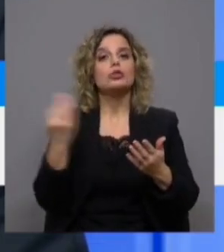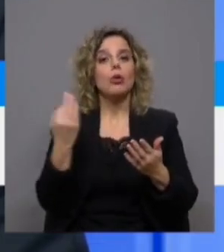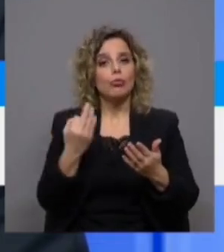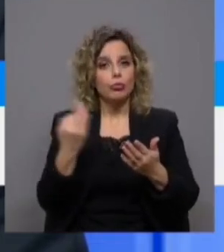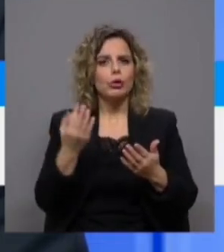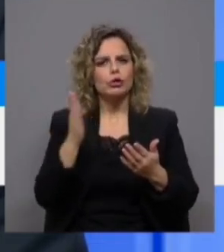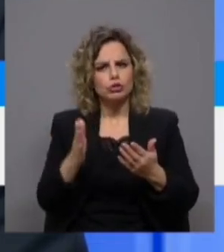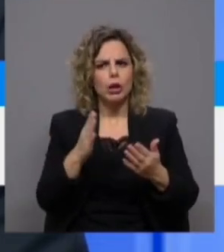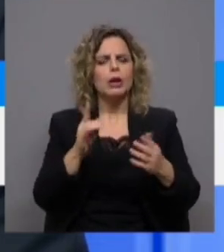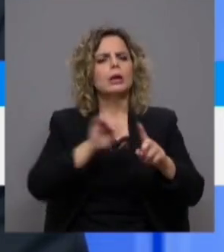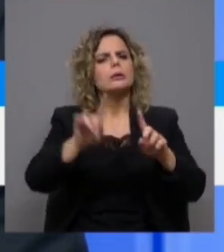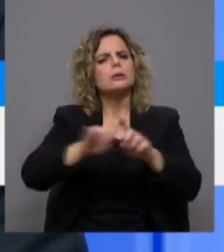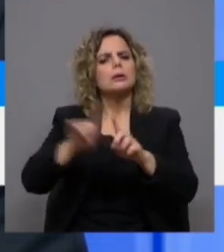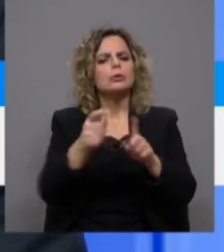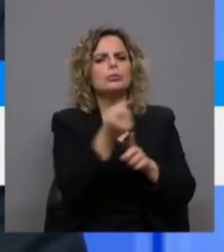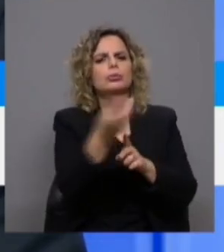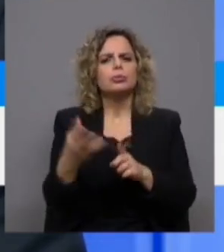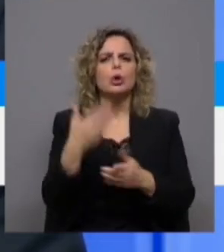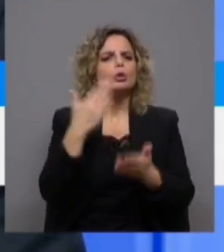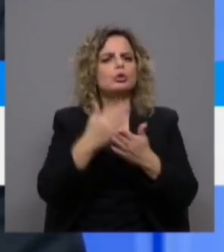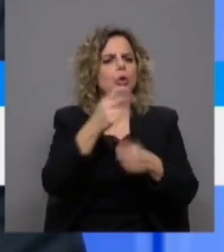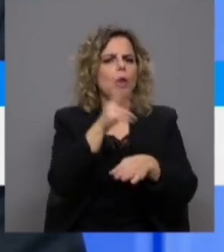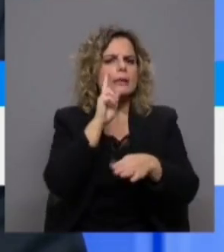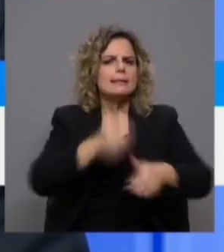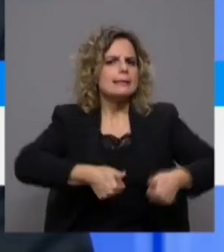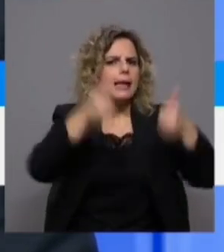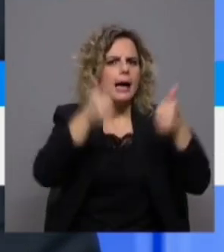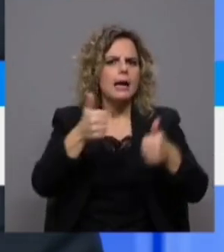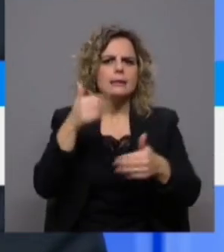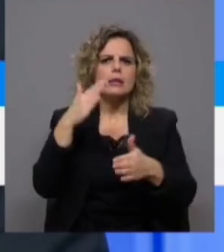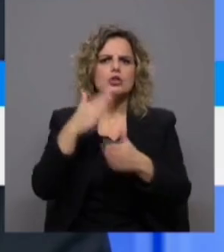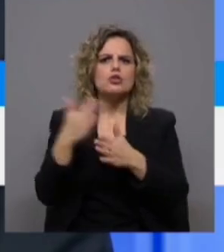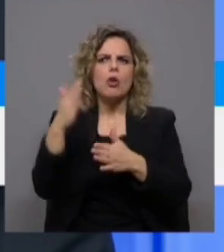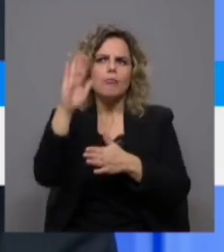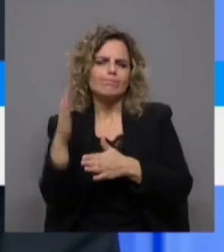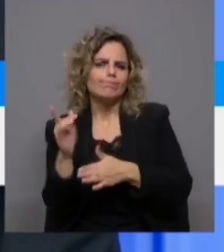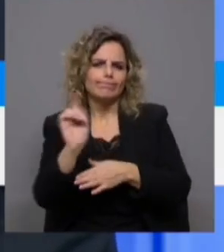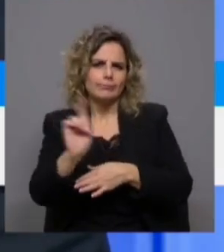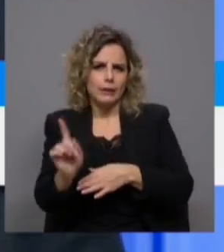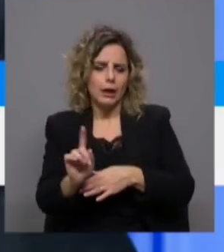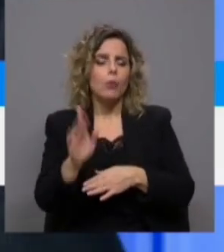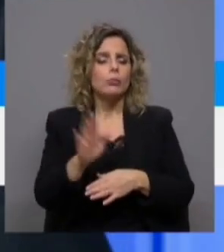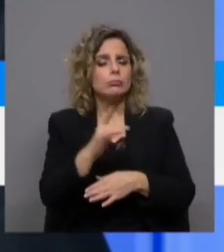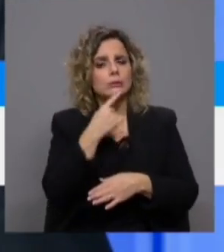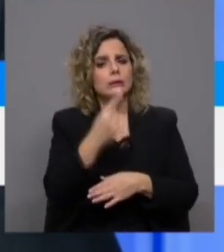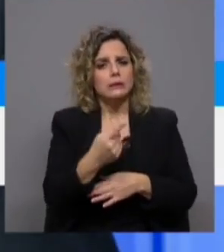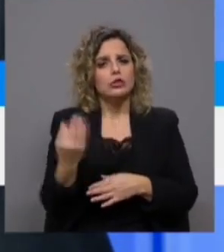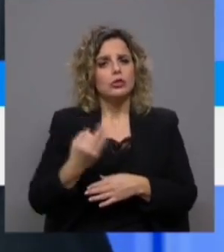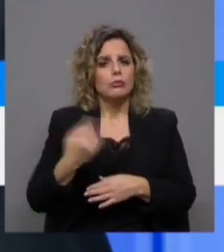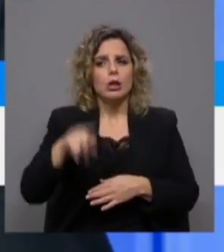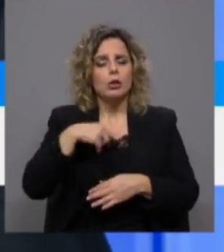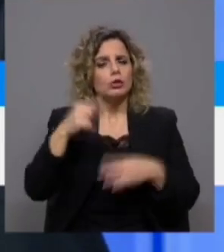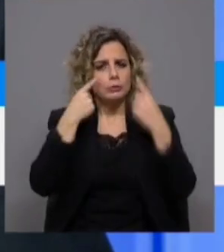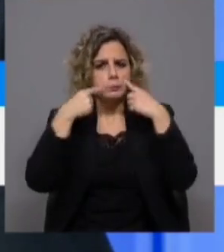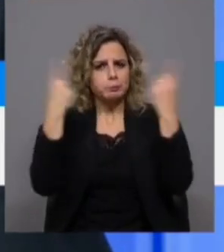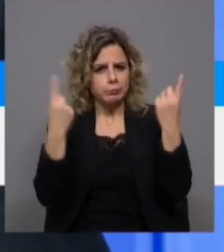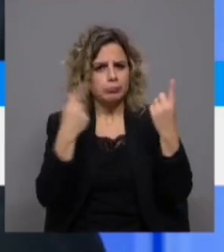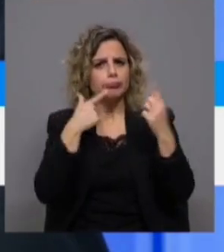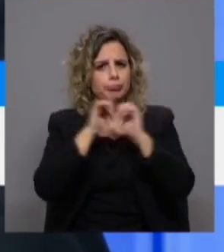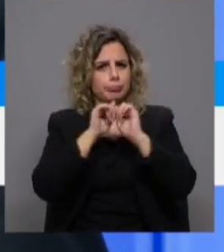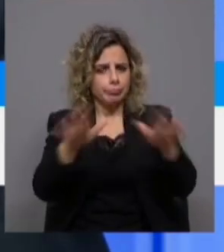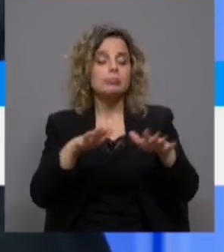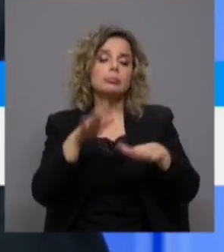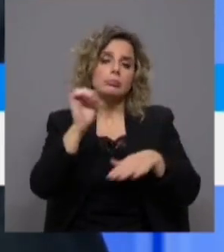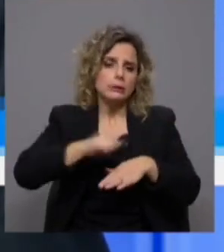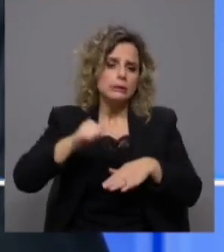bastante justificado e não sou já nas áreas urbanas e não são já nas áreas litorais e acabou de dizer que nós tínhamos essa implantação e tempos aqui essa